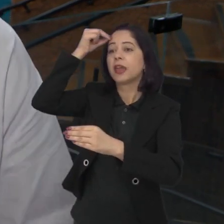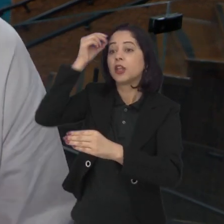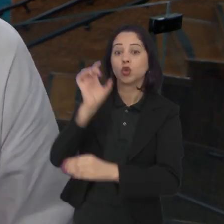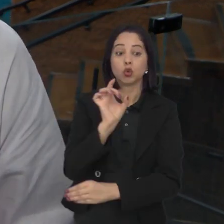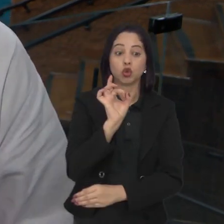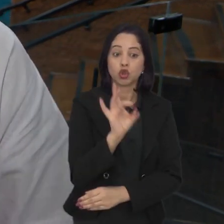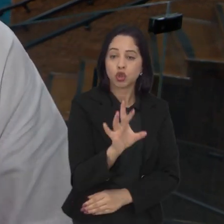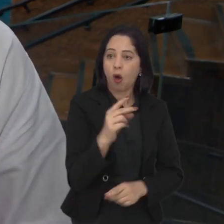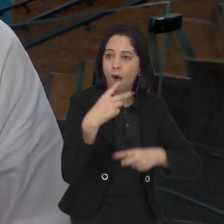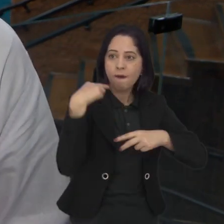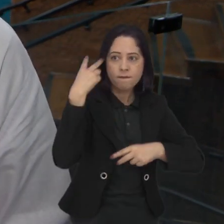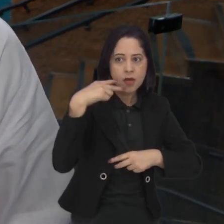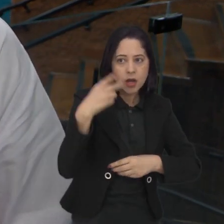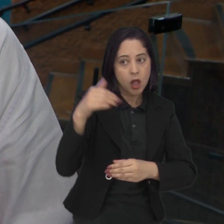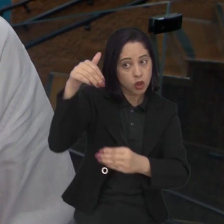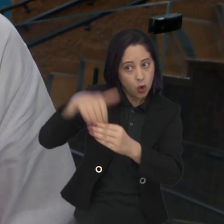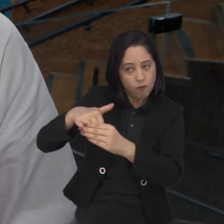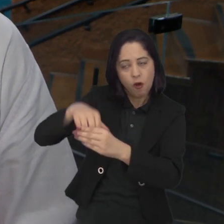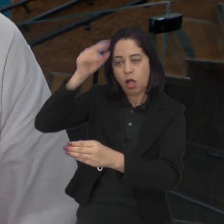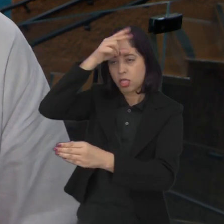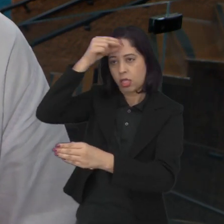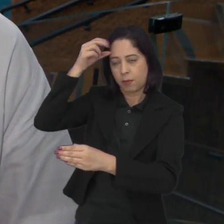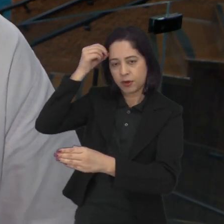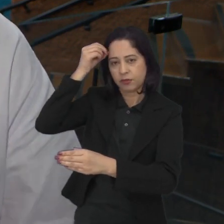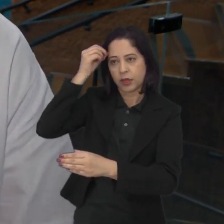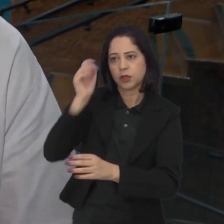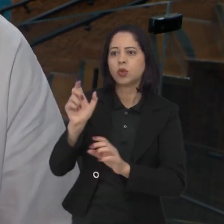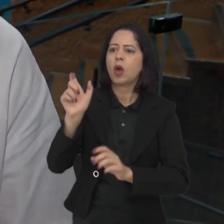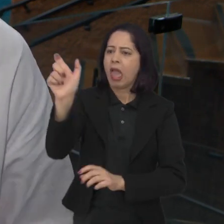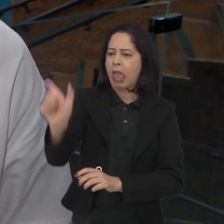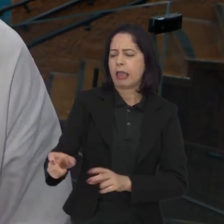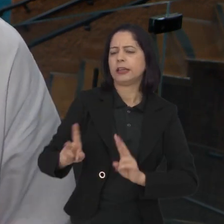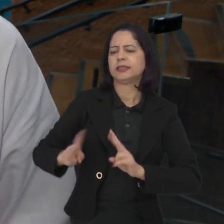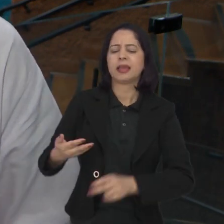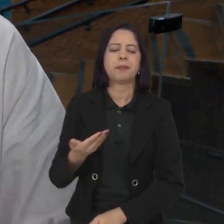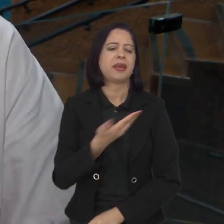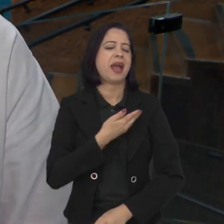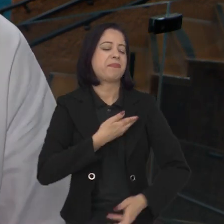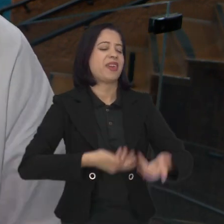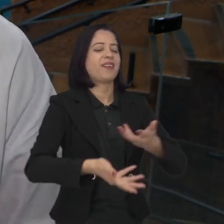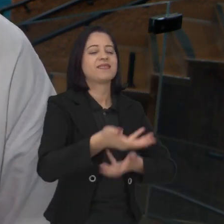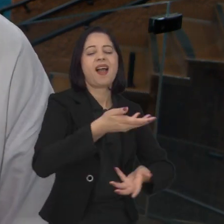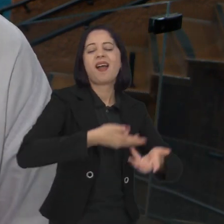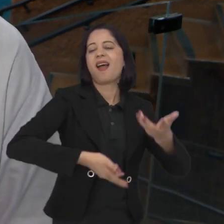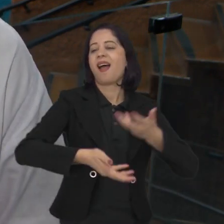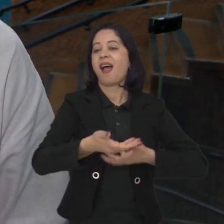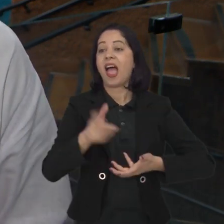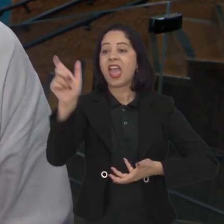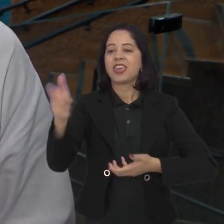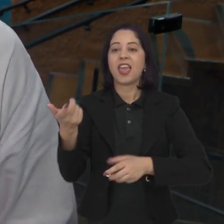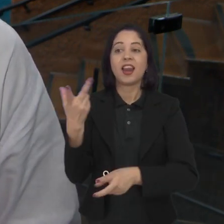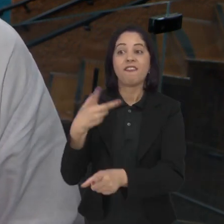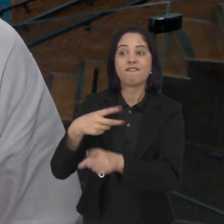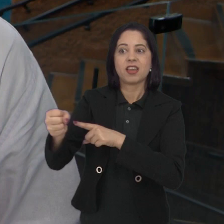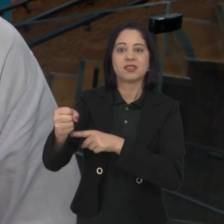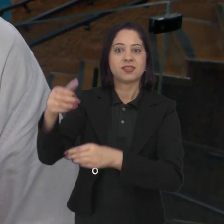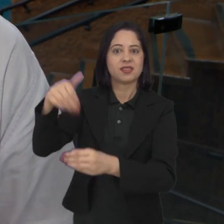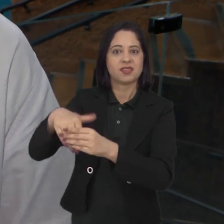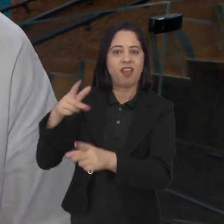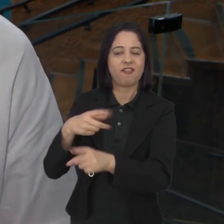bom relacionamento com os demais vereadores, ele, por várias vezes, cerca de 18 anos, ele foi